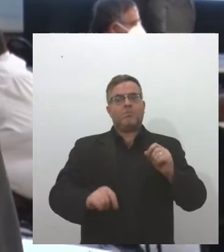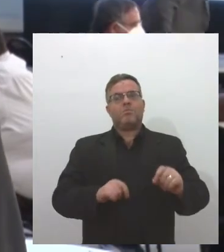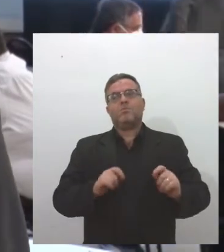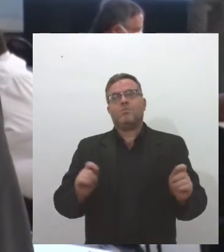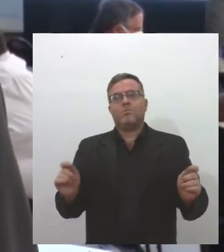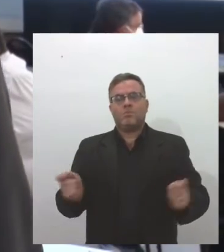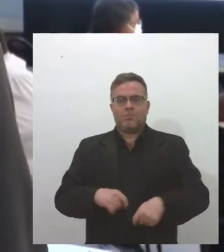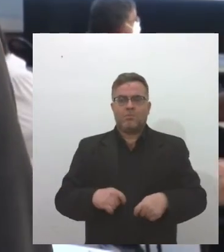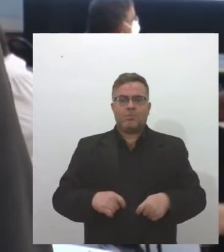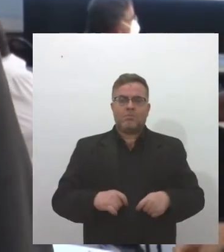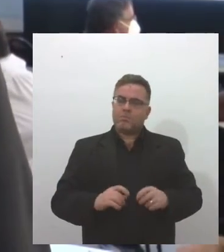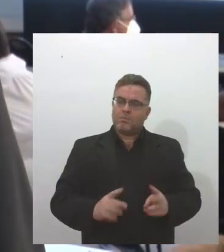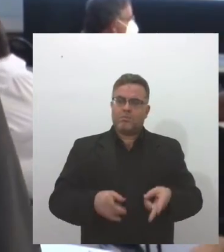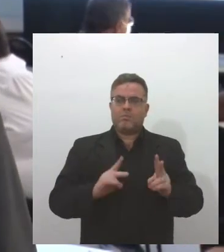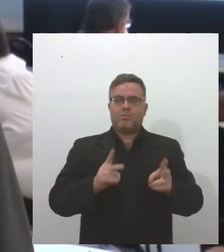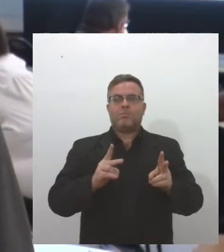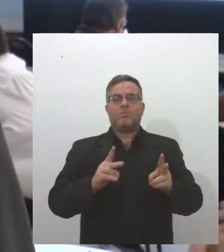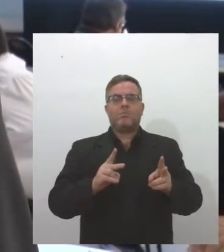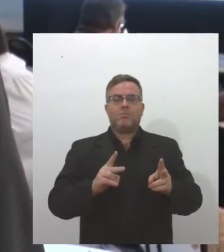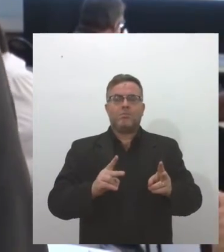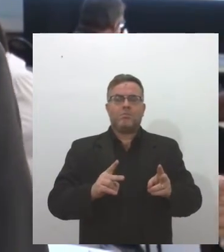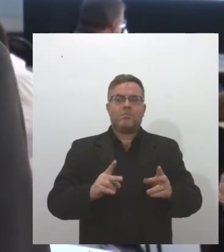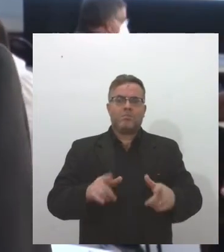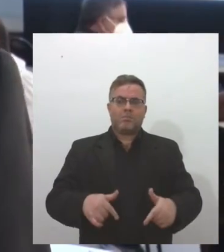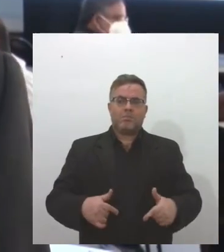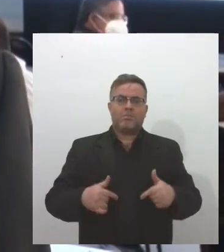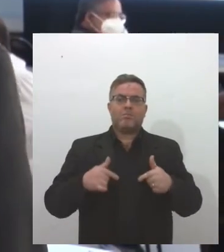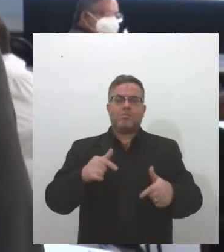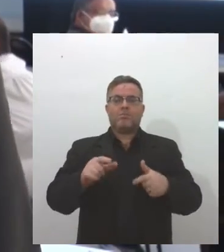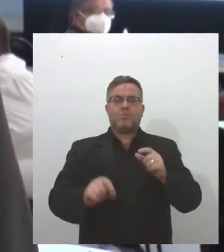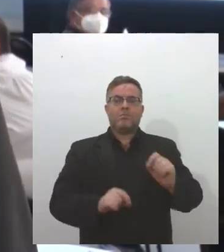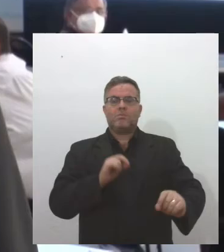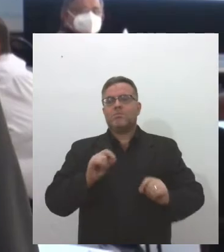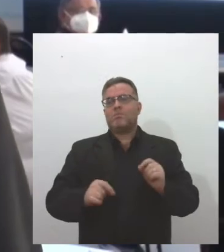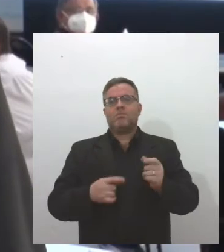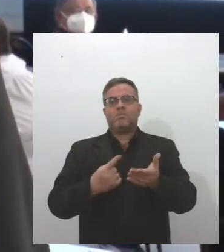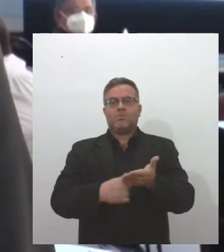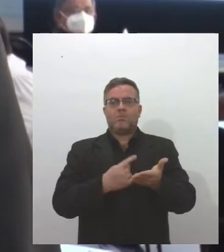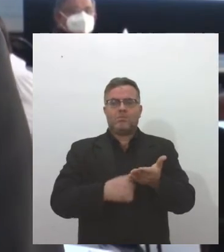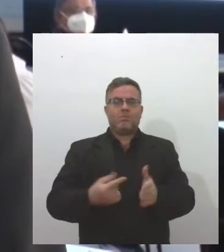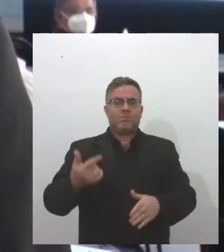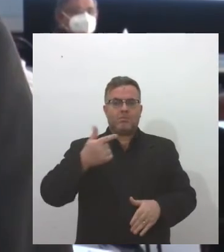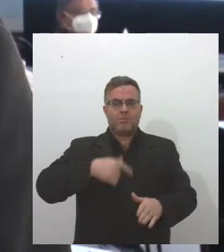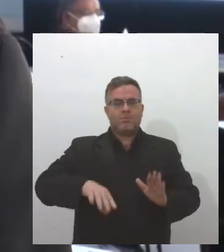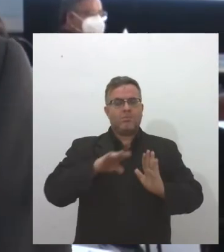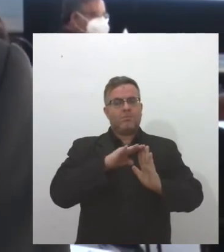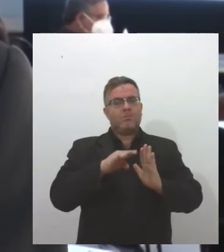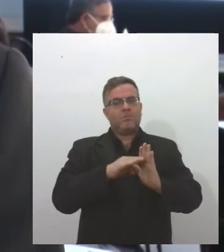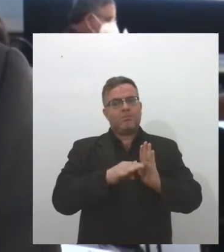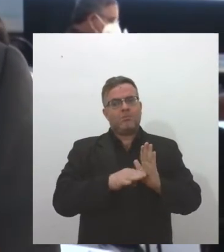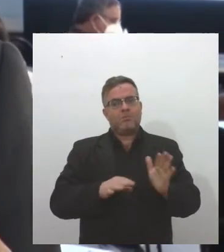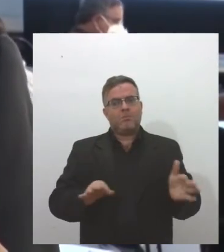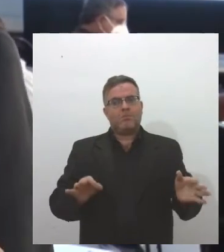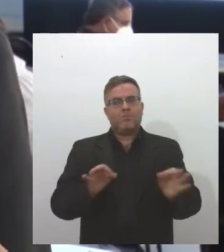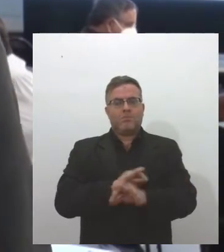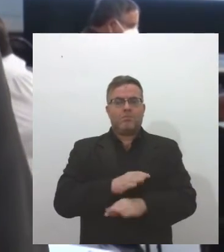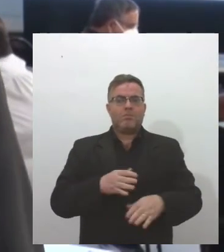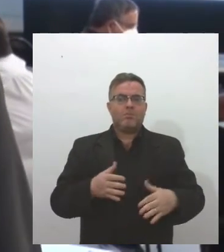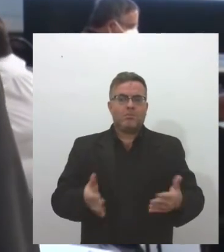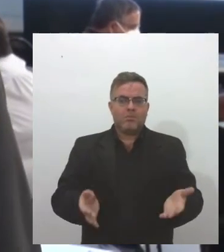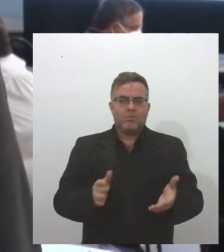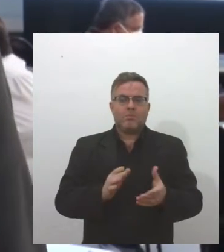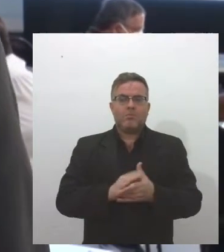de reconstruir as suas ações, de reprogramar o seu trabalho, inclusive de criar alternativas e